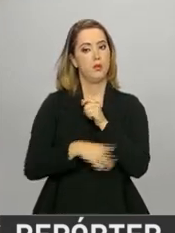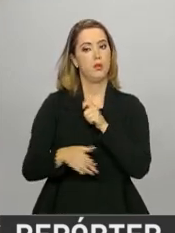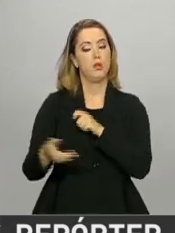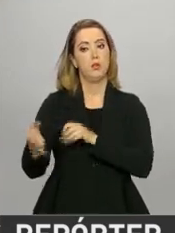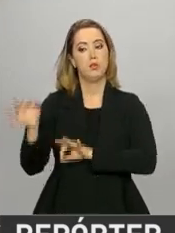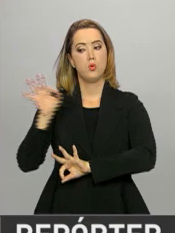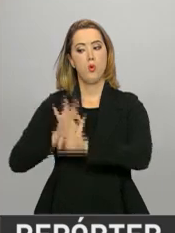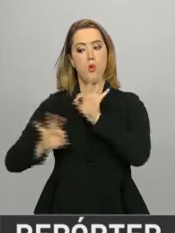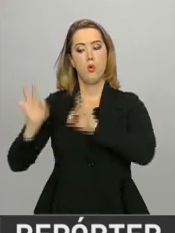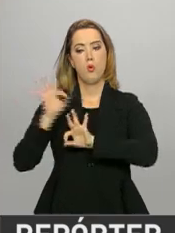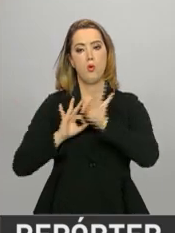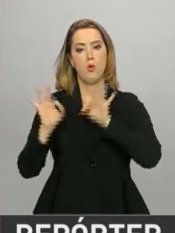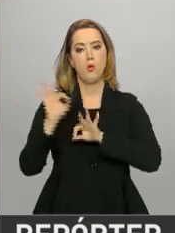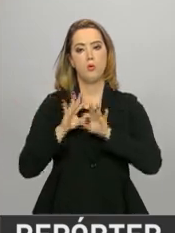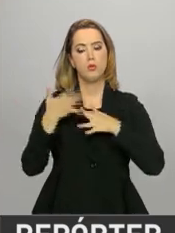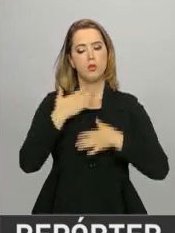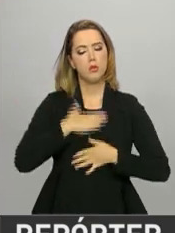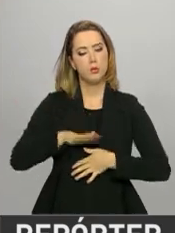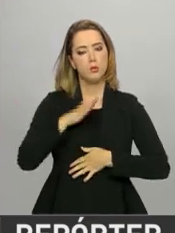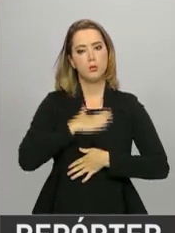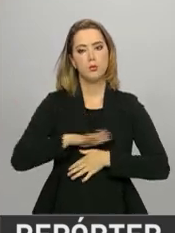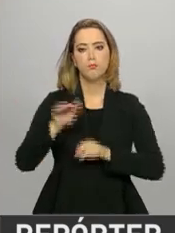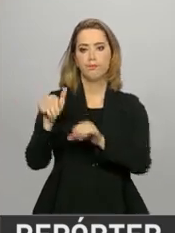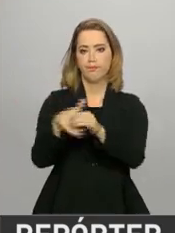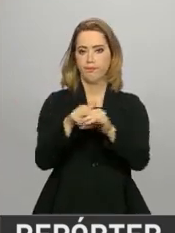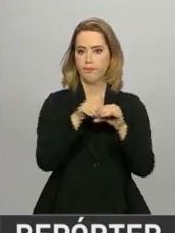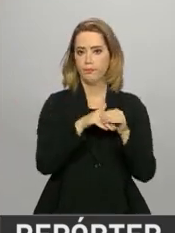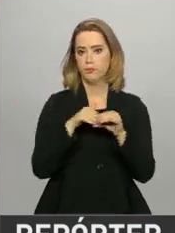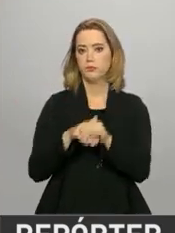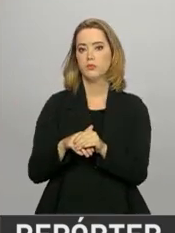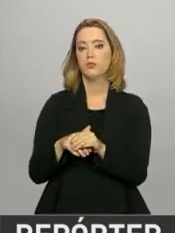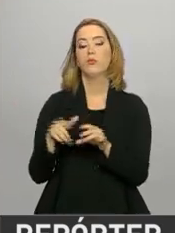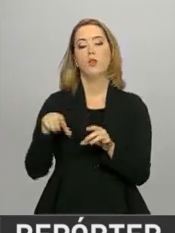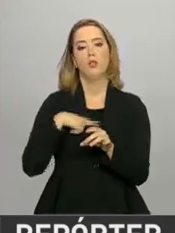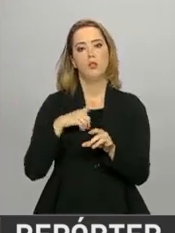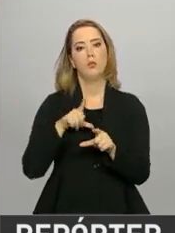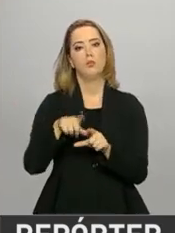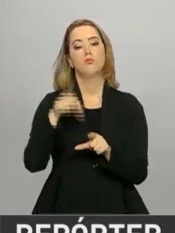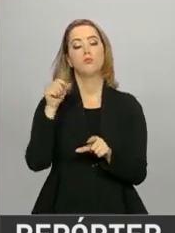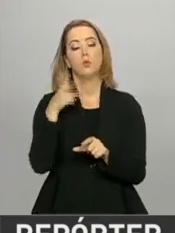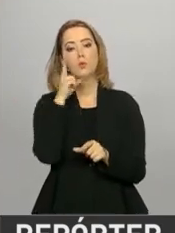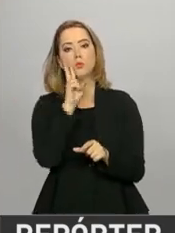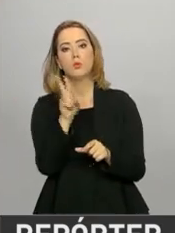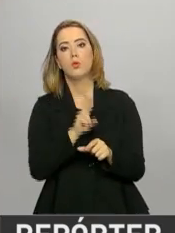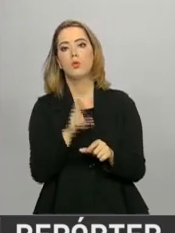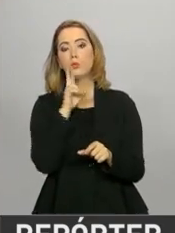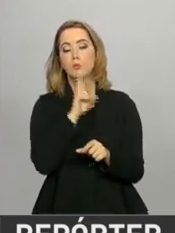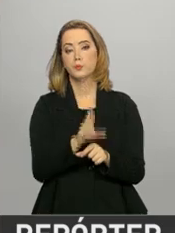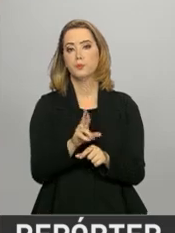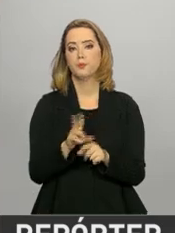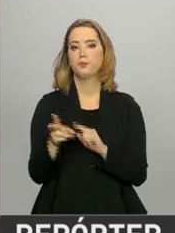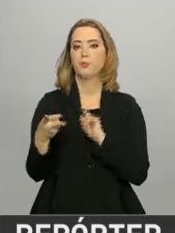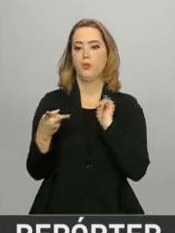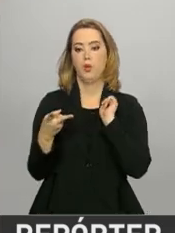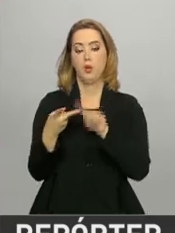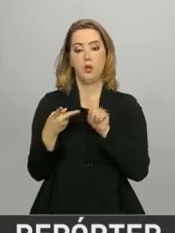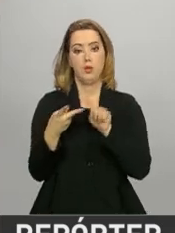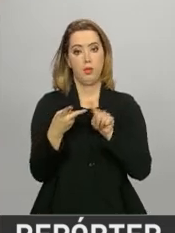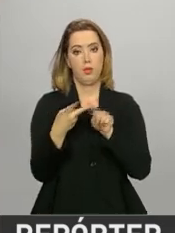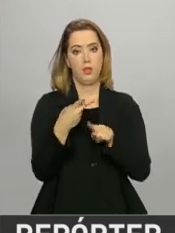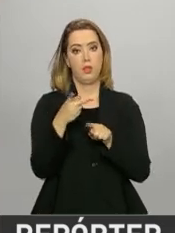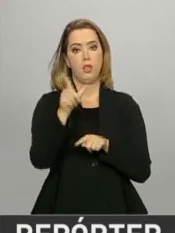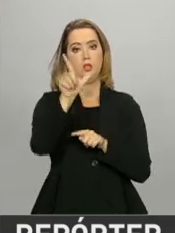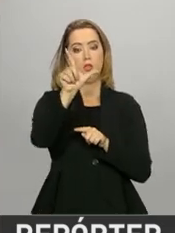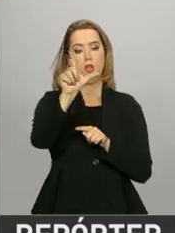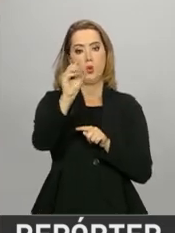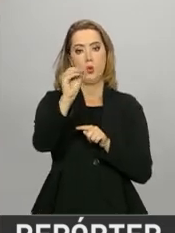a tranquilidade no processo de votação, não é? E apuração. O outro eixo é o chamado eixo logístico, que